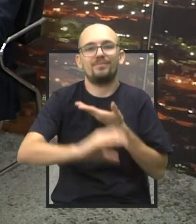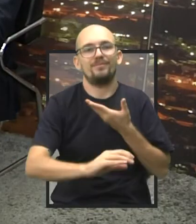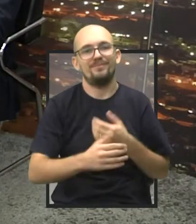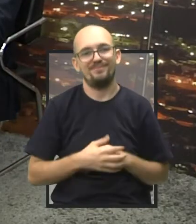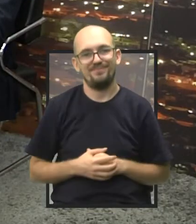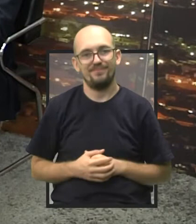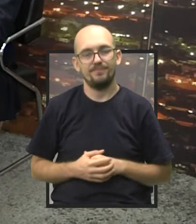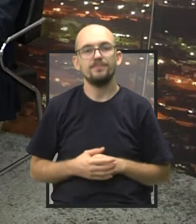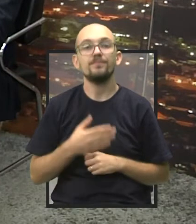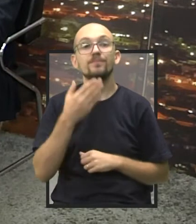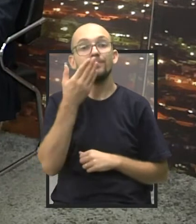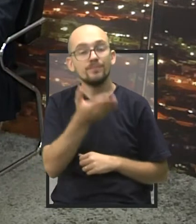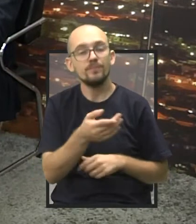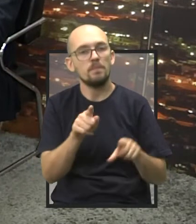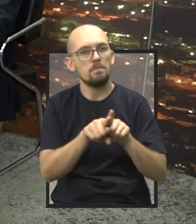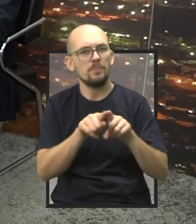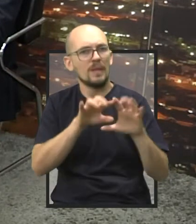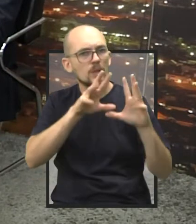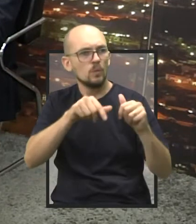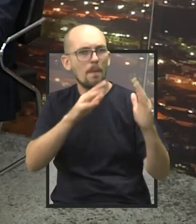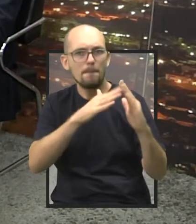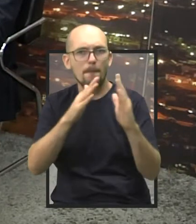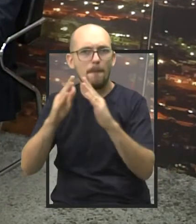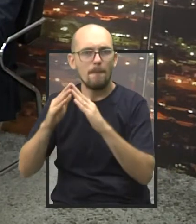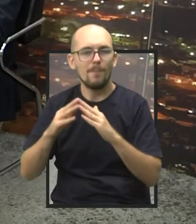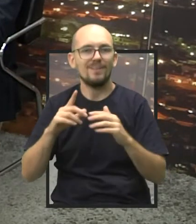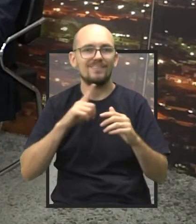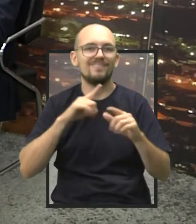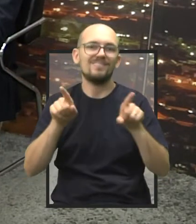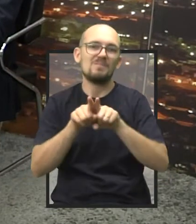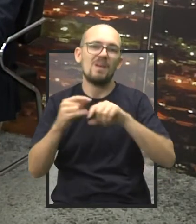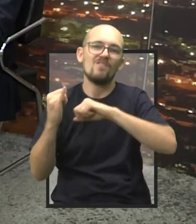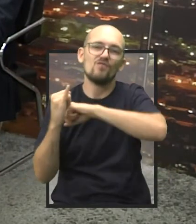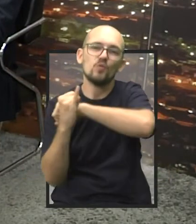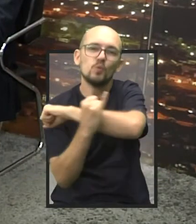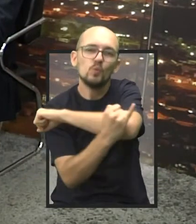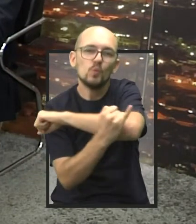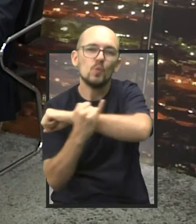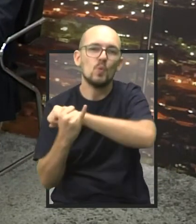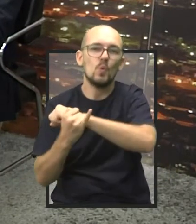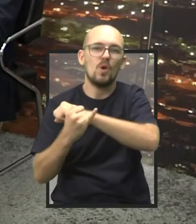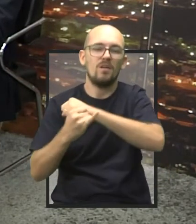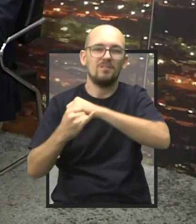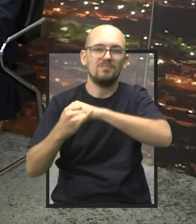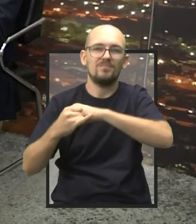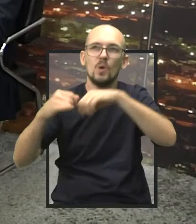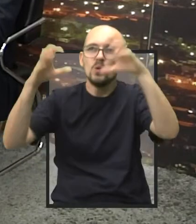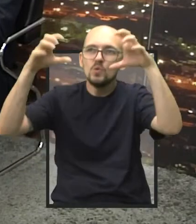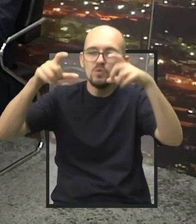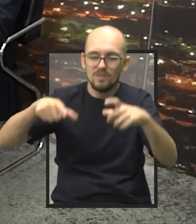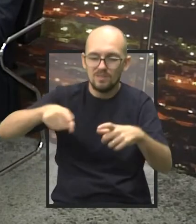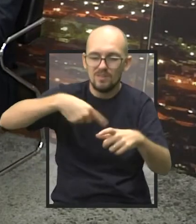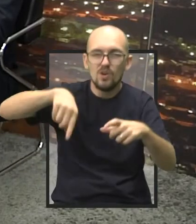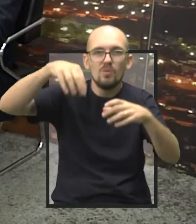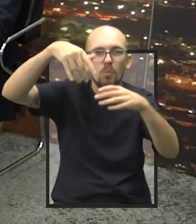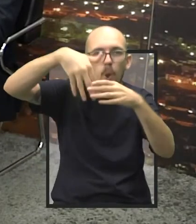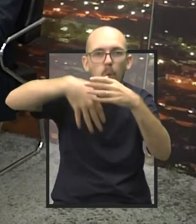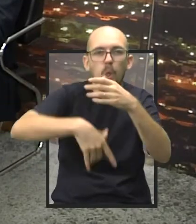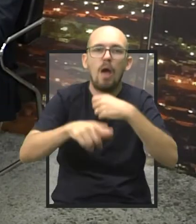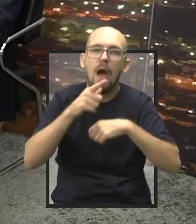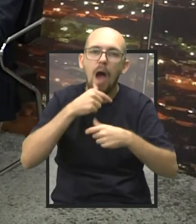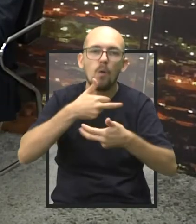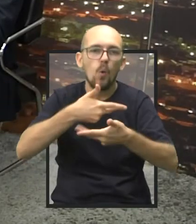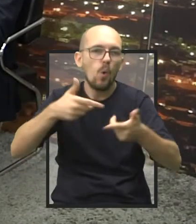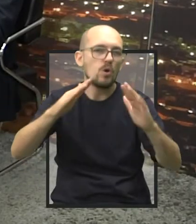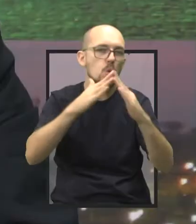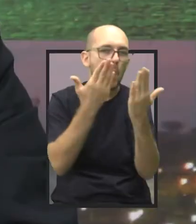contar que em todos esses empreendimentos tem toda a questão da infraestrutura e dos equipamentos públicos, né? Exatamente. Todos esses investimentos, Val,